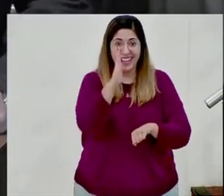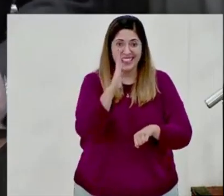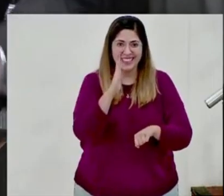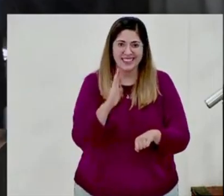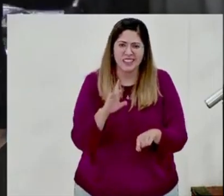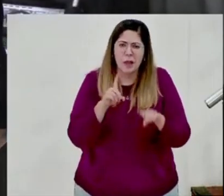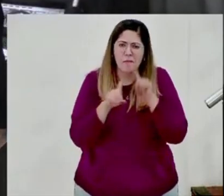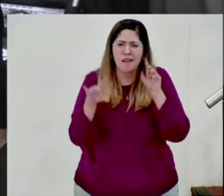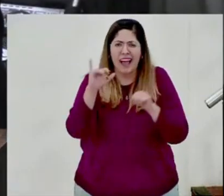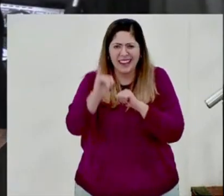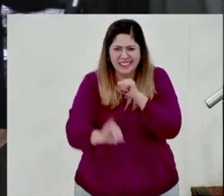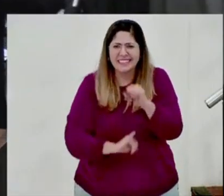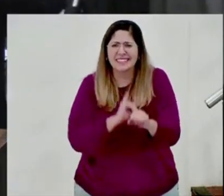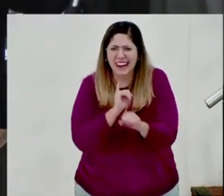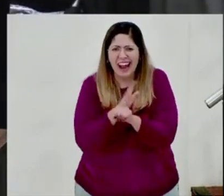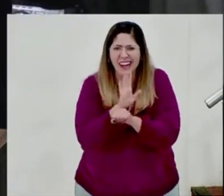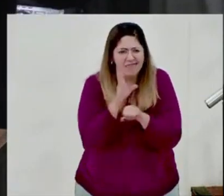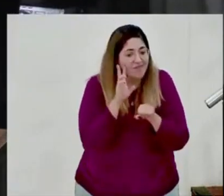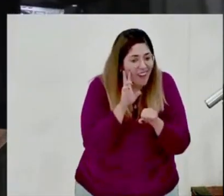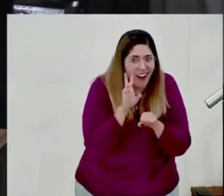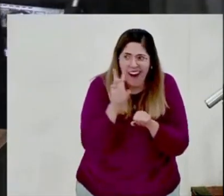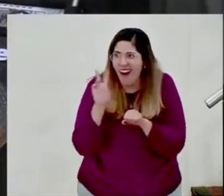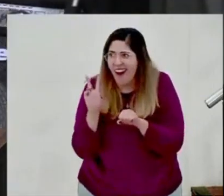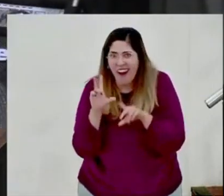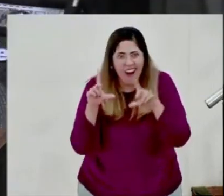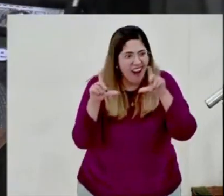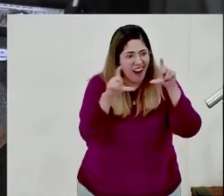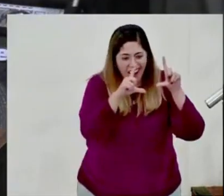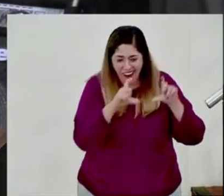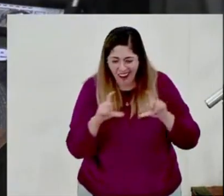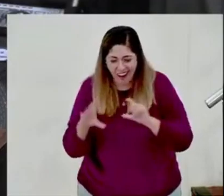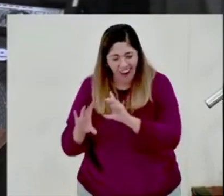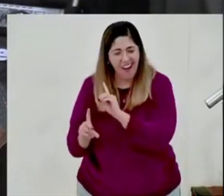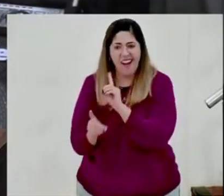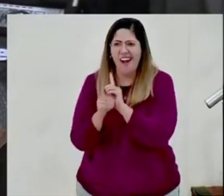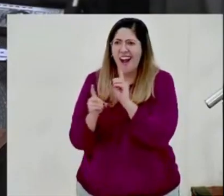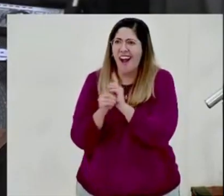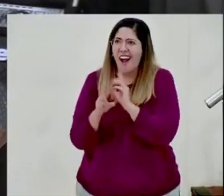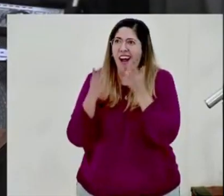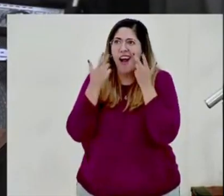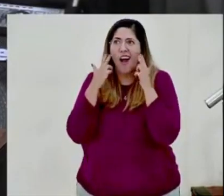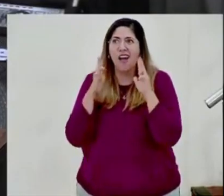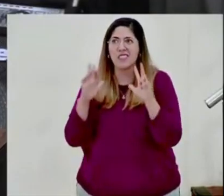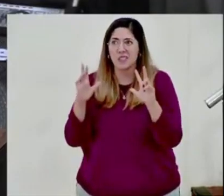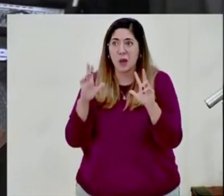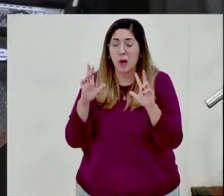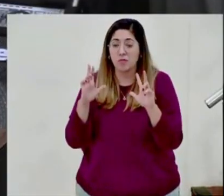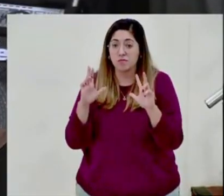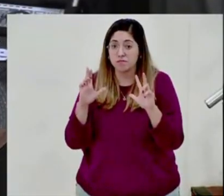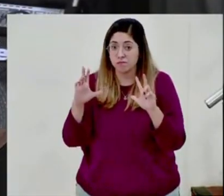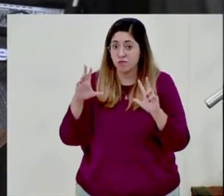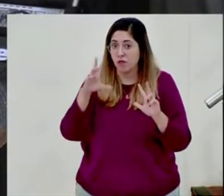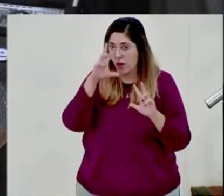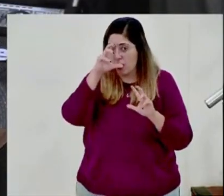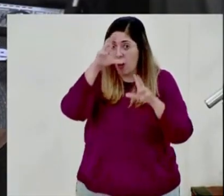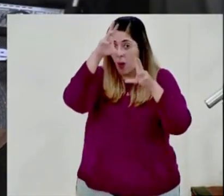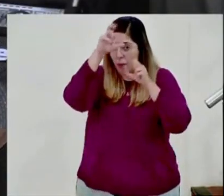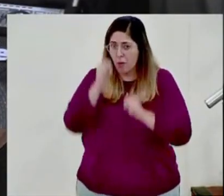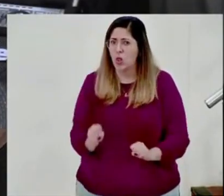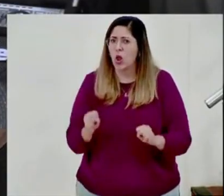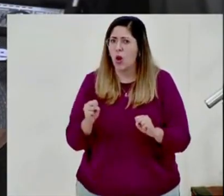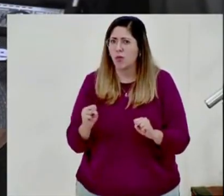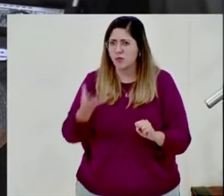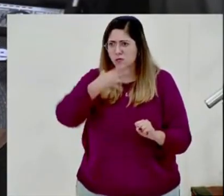E a gente consegue ver tudo isso daí e ver o testemunho de um dos maiores reis, de um dos maiores impérios do mundo, caindo diante